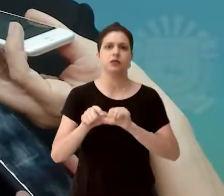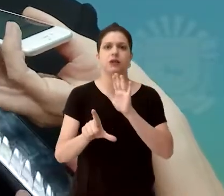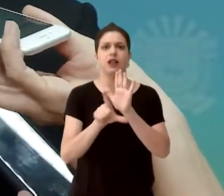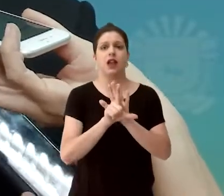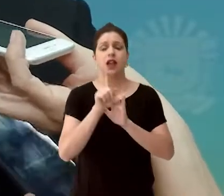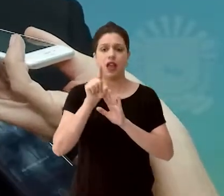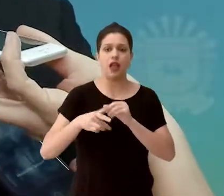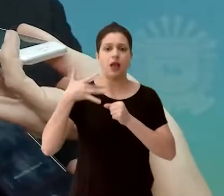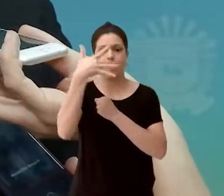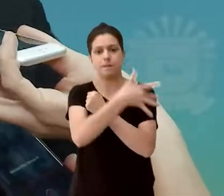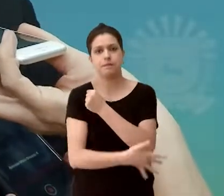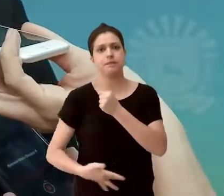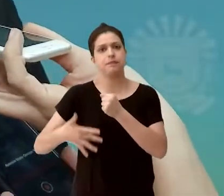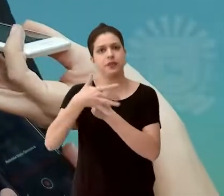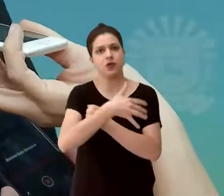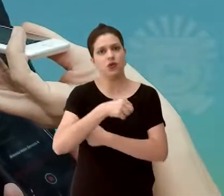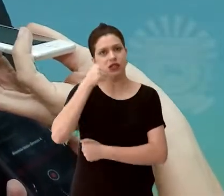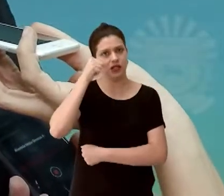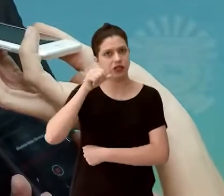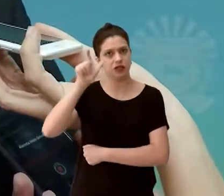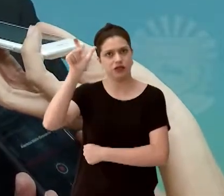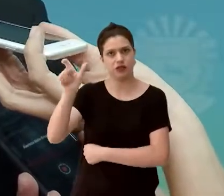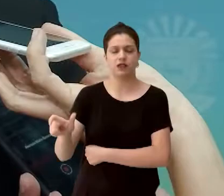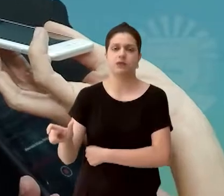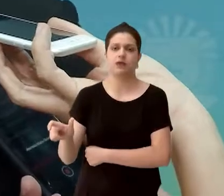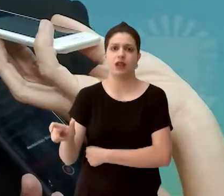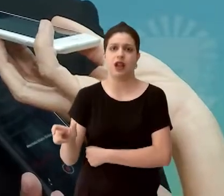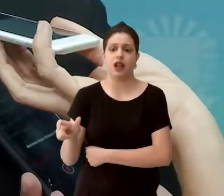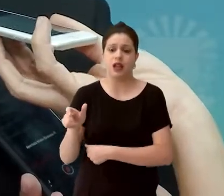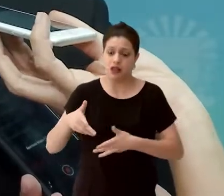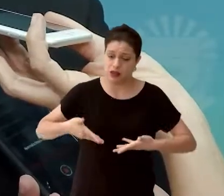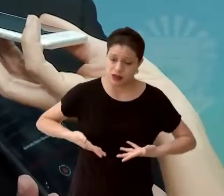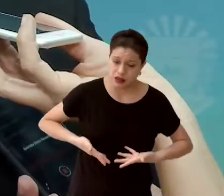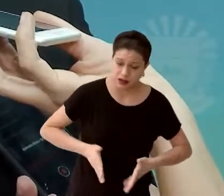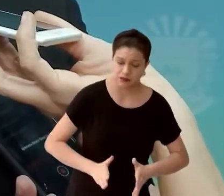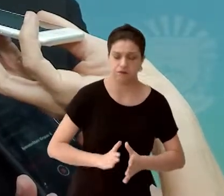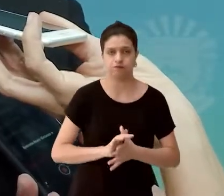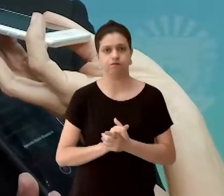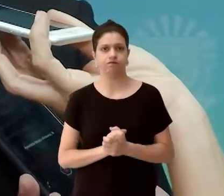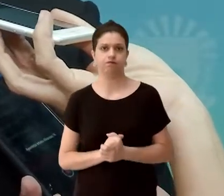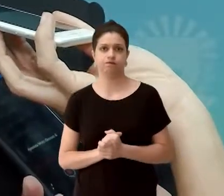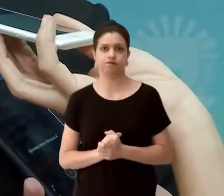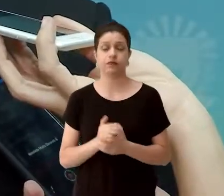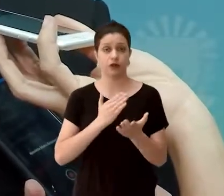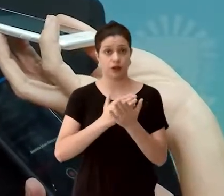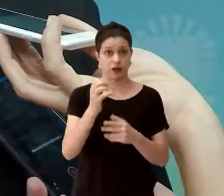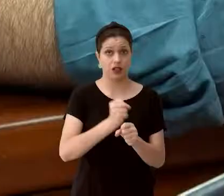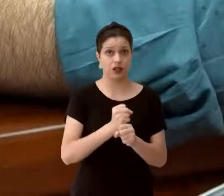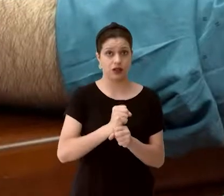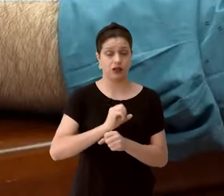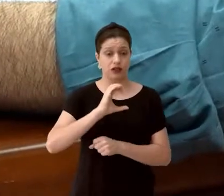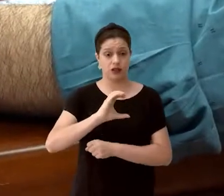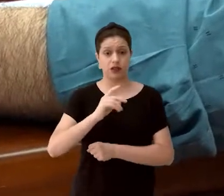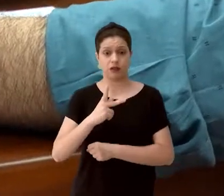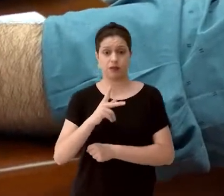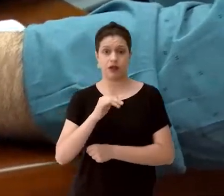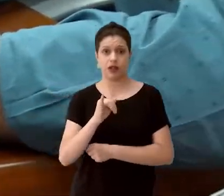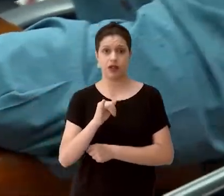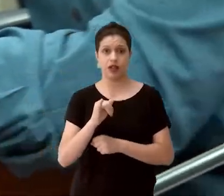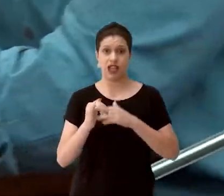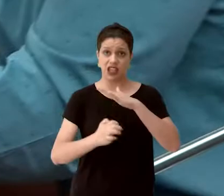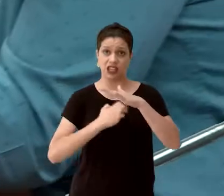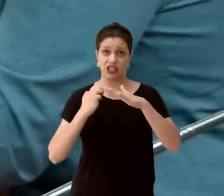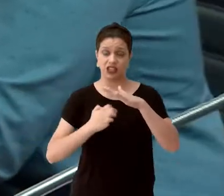virar lei após essa derrubada do veto, visa a proteção da mulher enquanto na situação de parto. No começo do